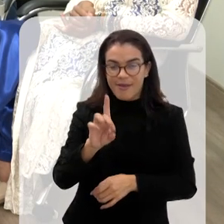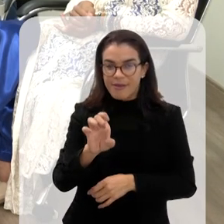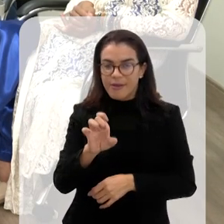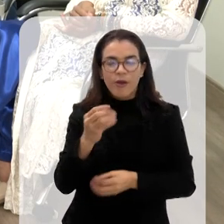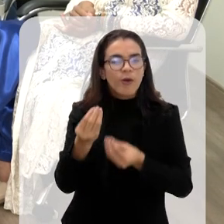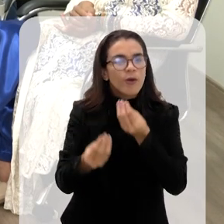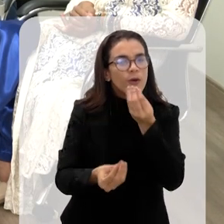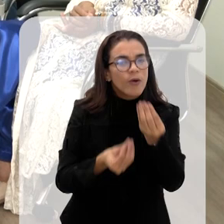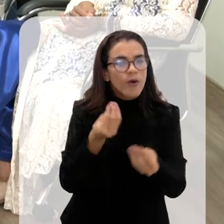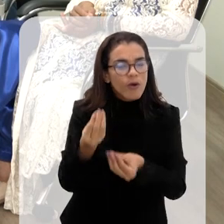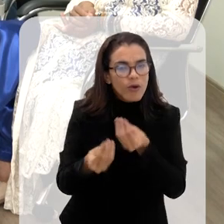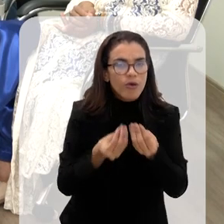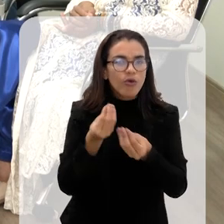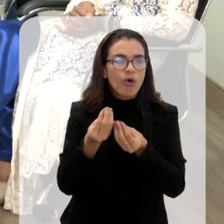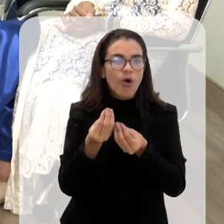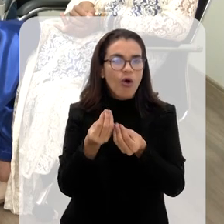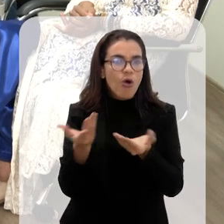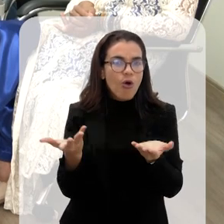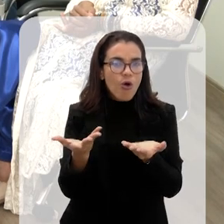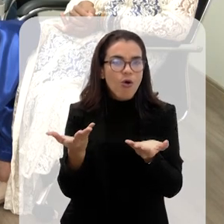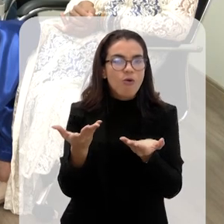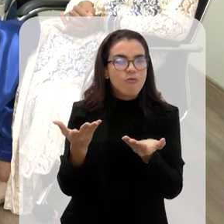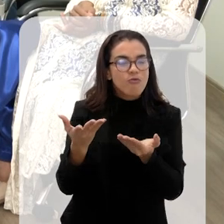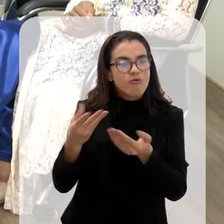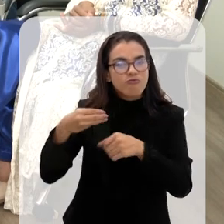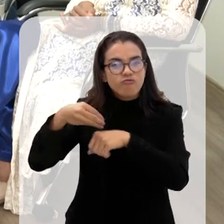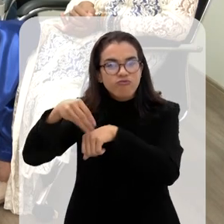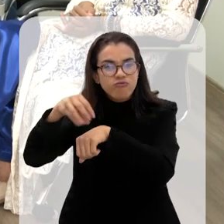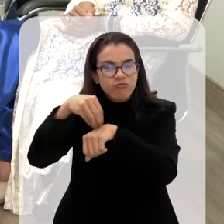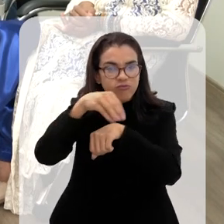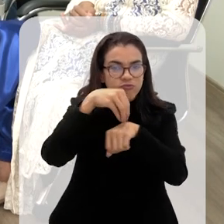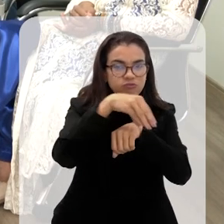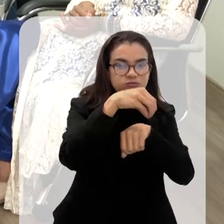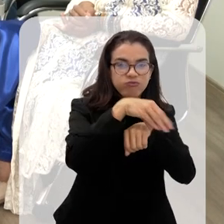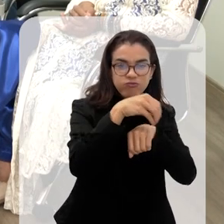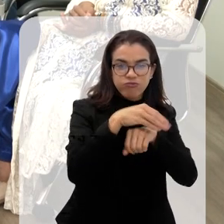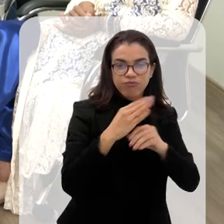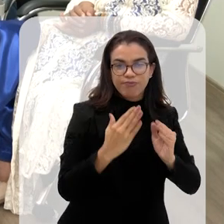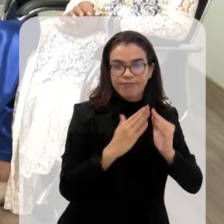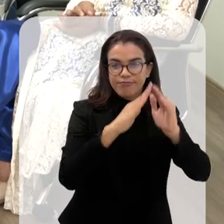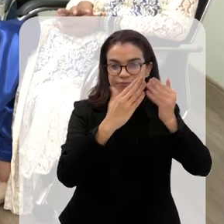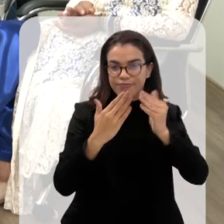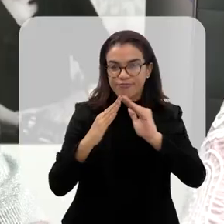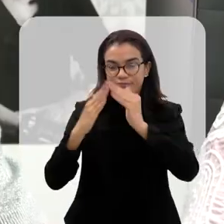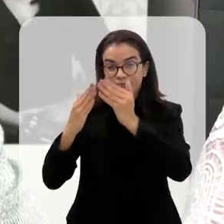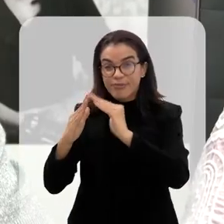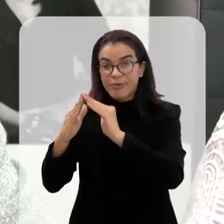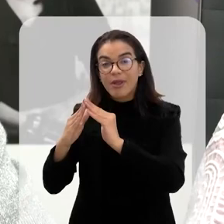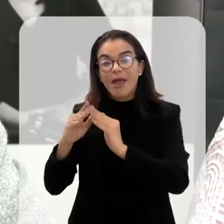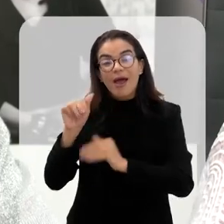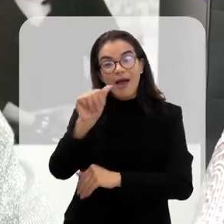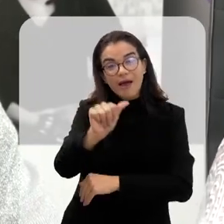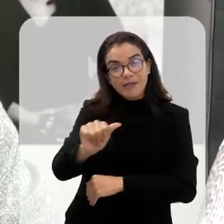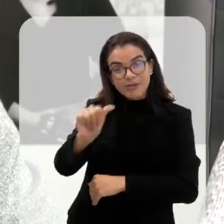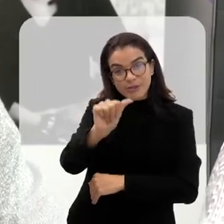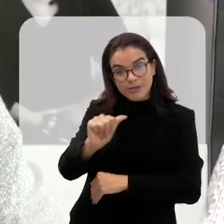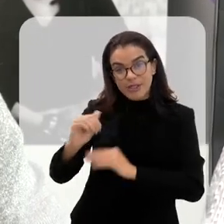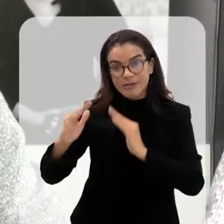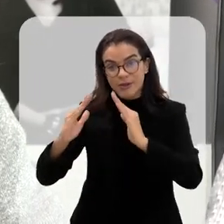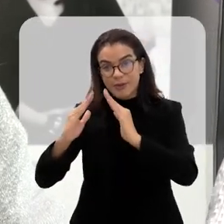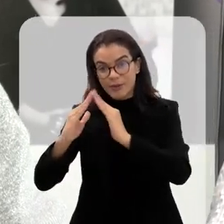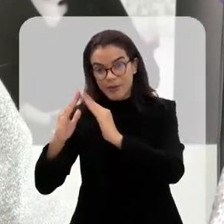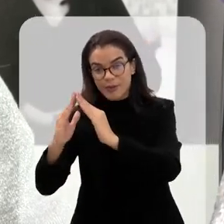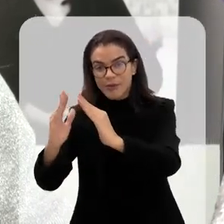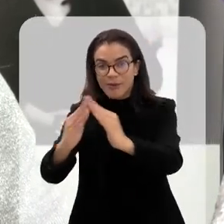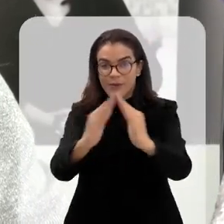pode fazer chegar esse conhecimento às comunidades? Então, através da associação de moradores, a